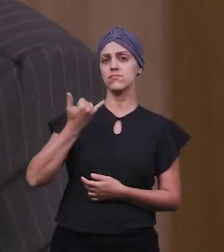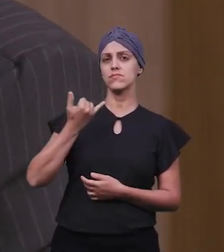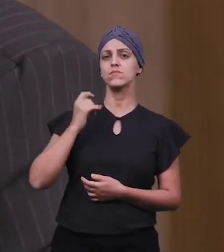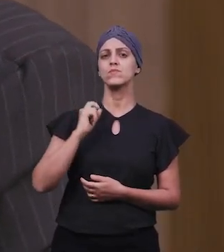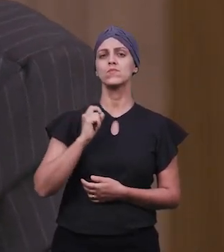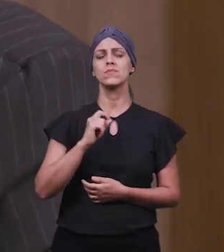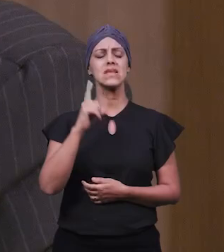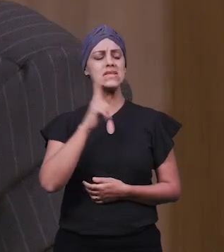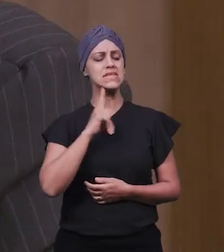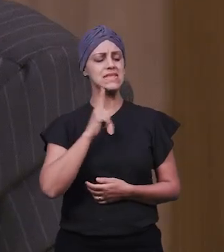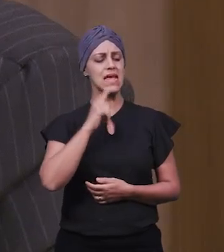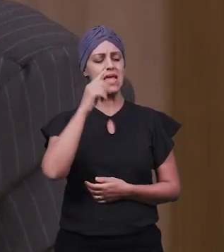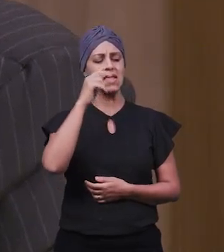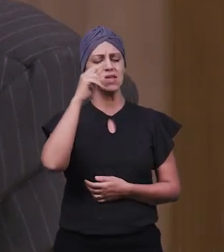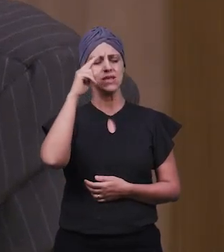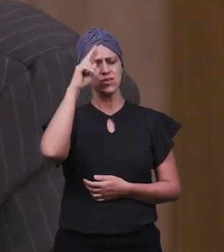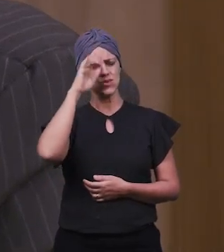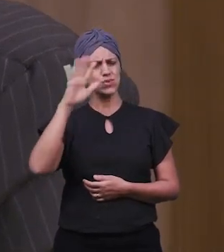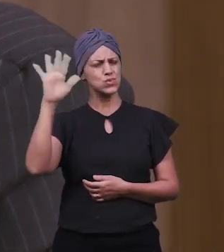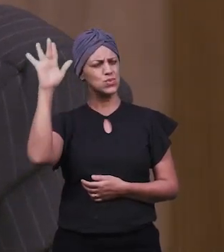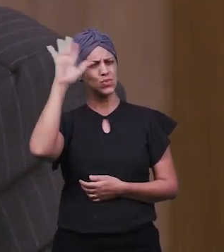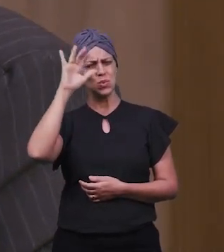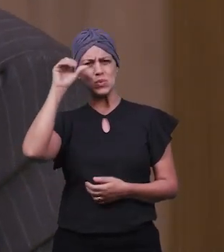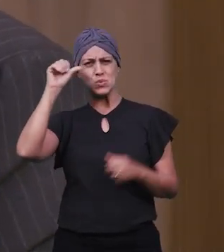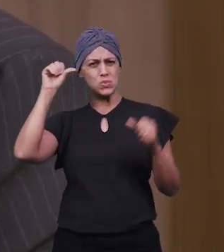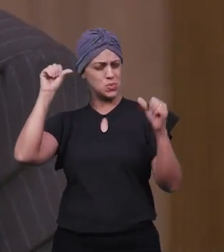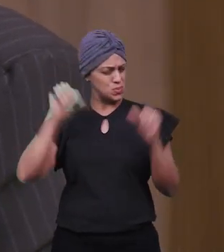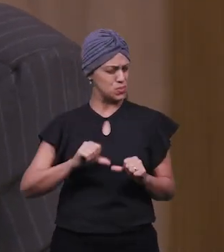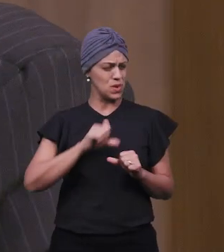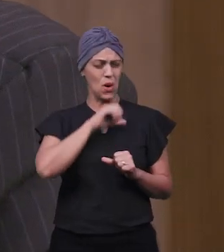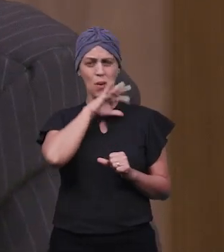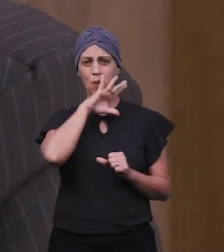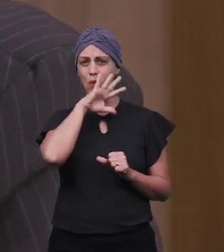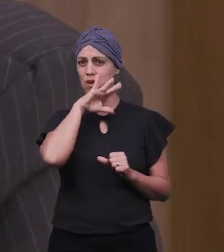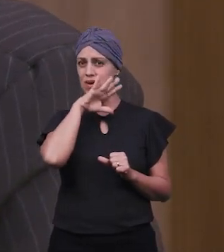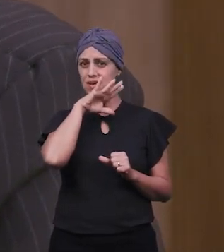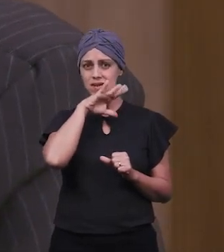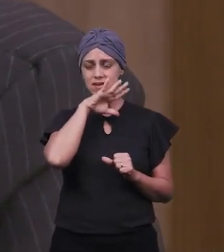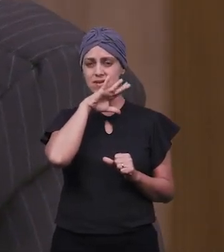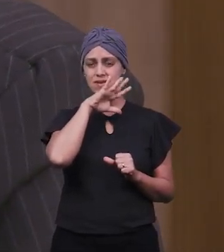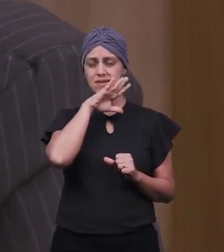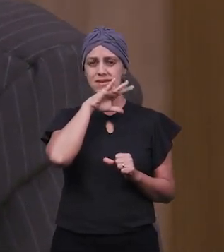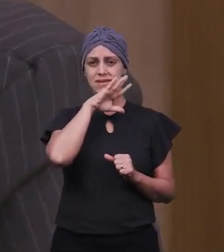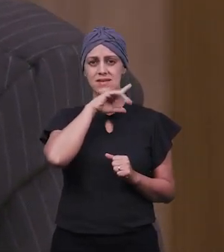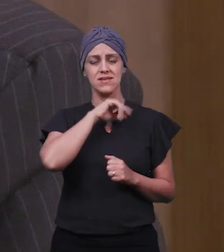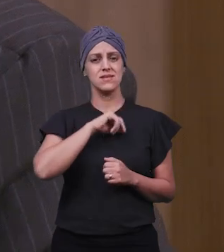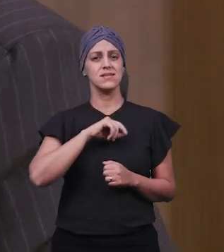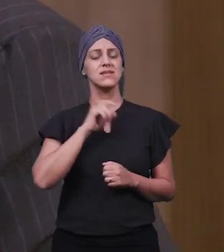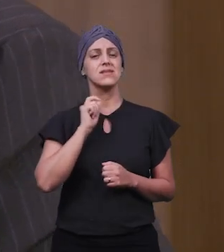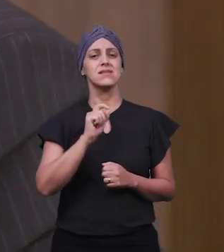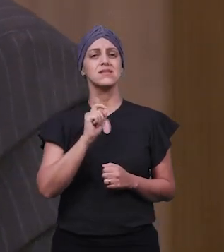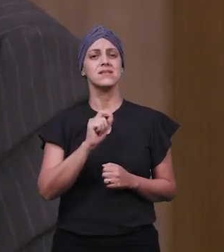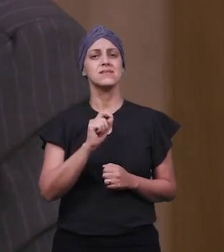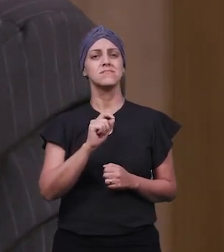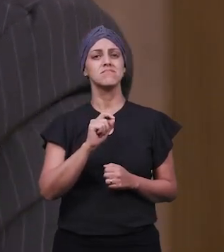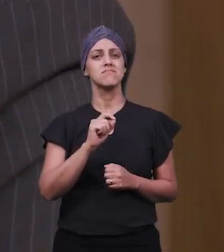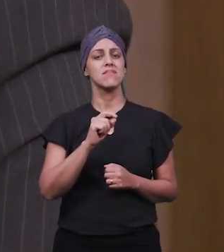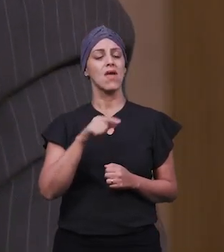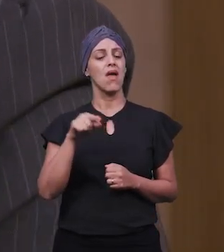disse que ela tinha tido um sonho, um pesadelo muito ruim, muito difícil, e ela disse que